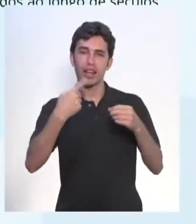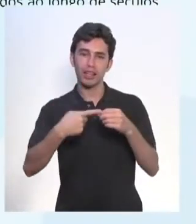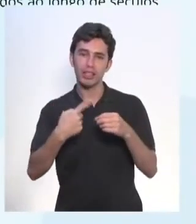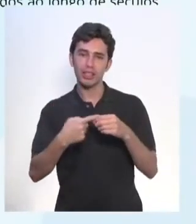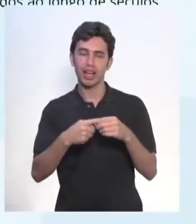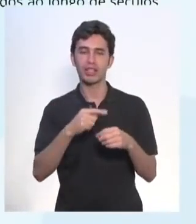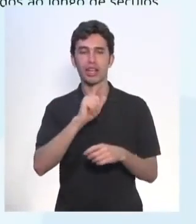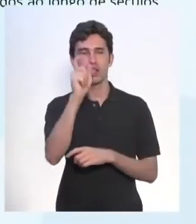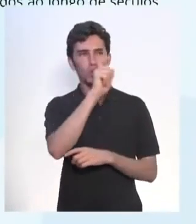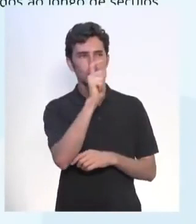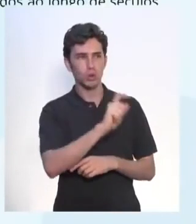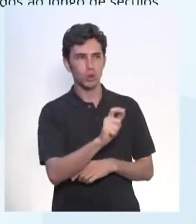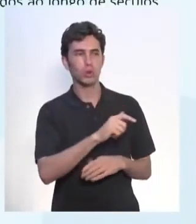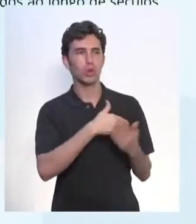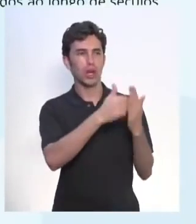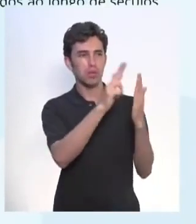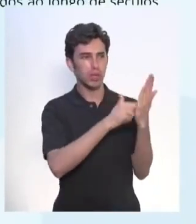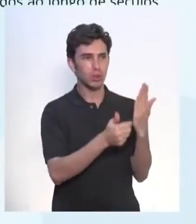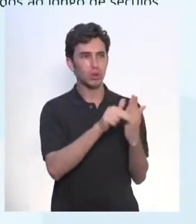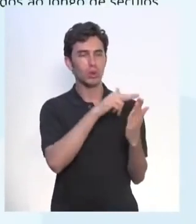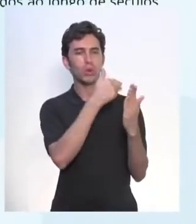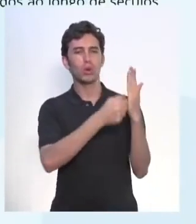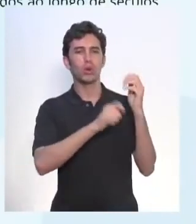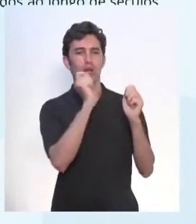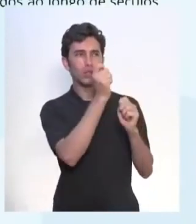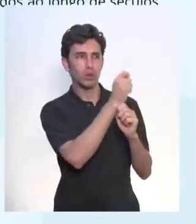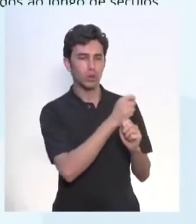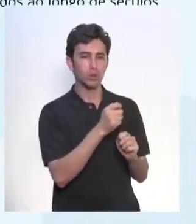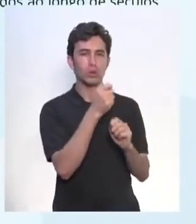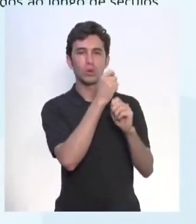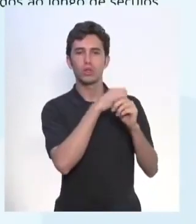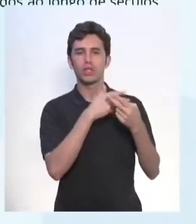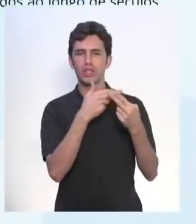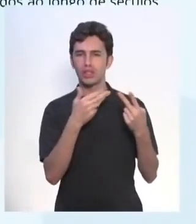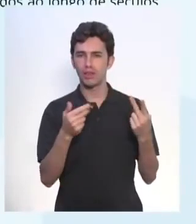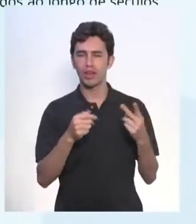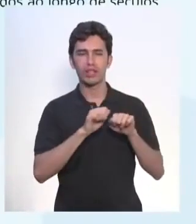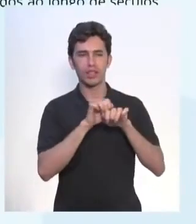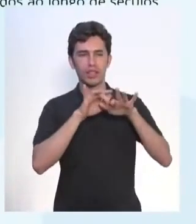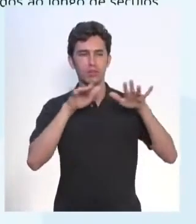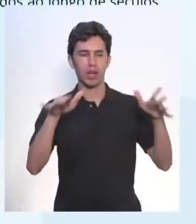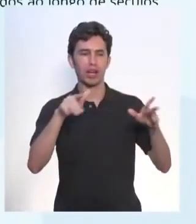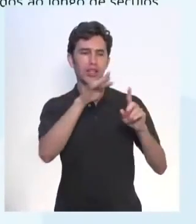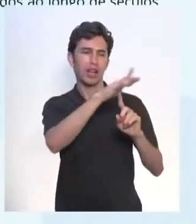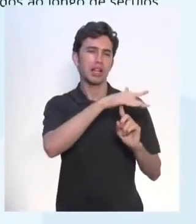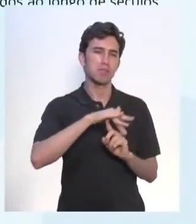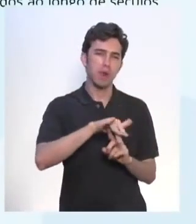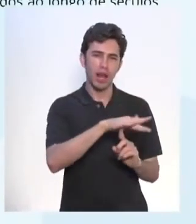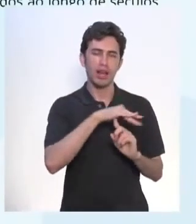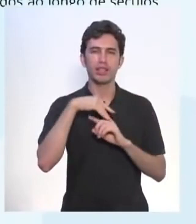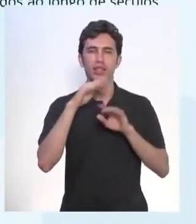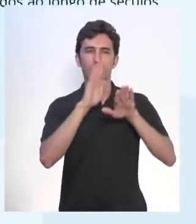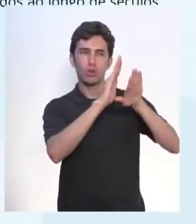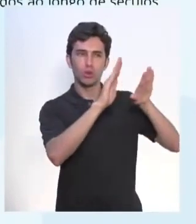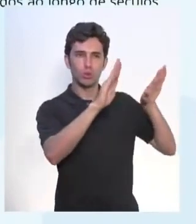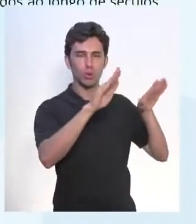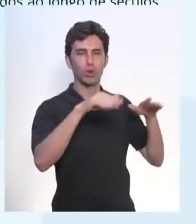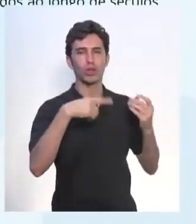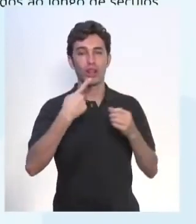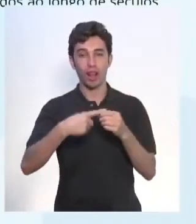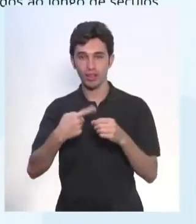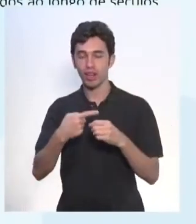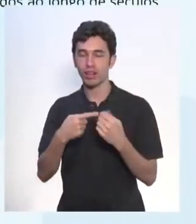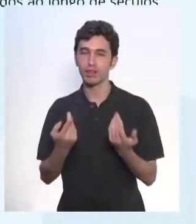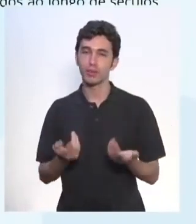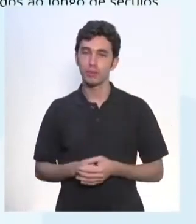a pintura, o grafite, né, que estão aí espalhados pelas praças, né, pelos muros da nossa cidade, tá